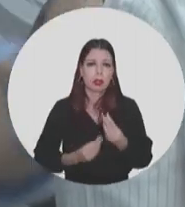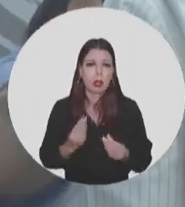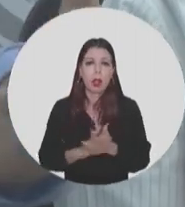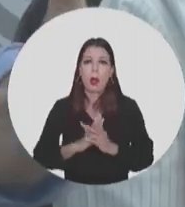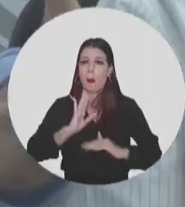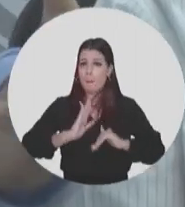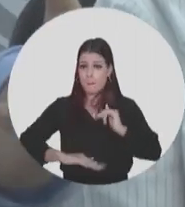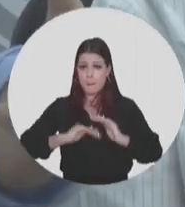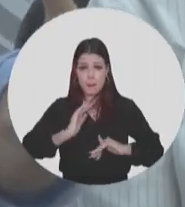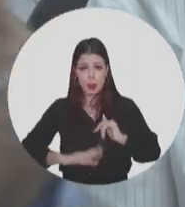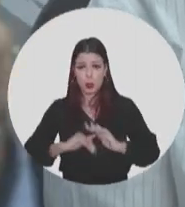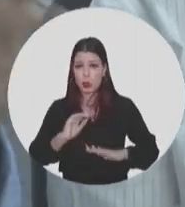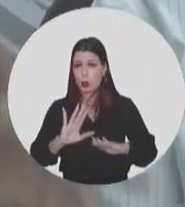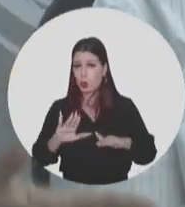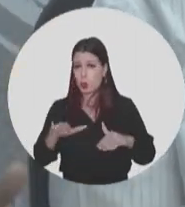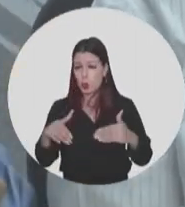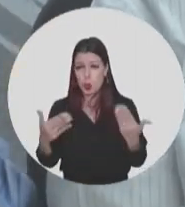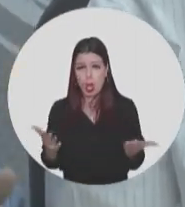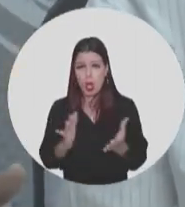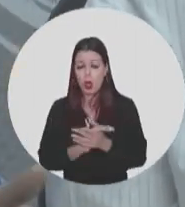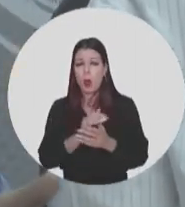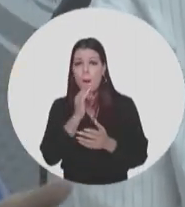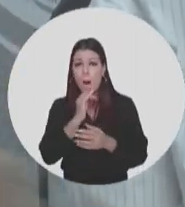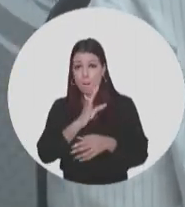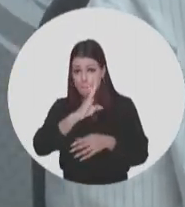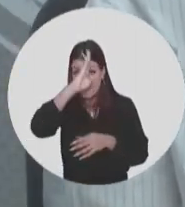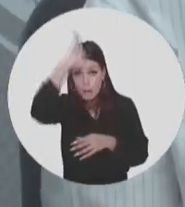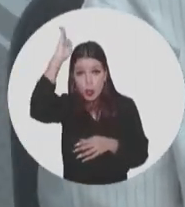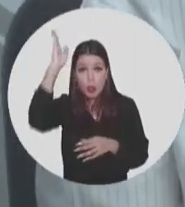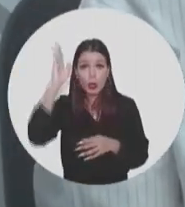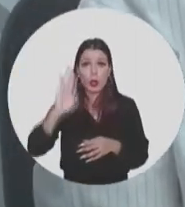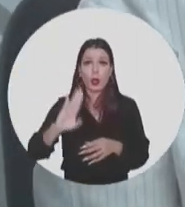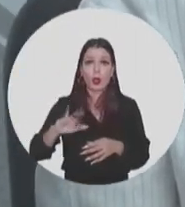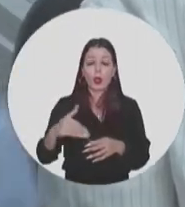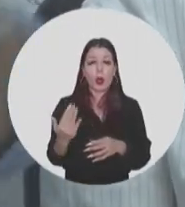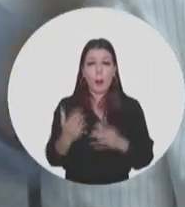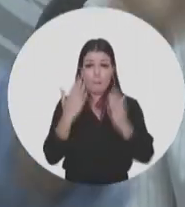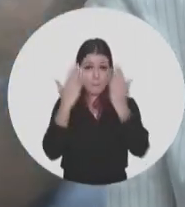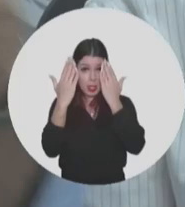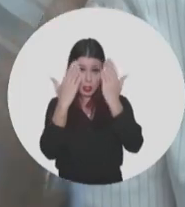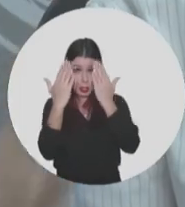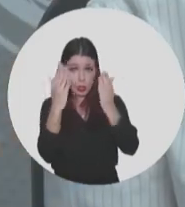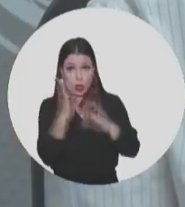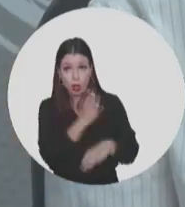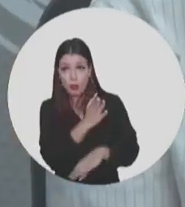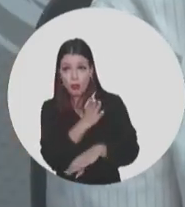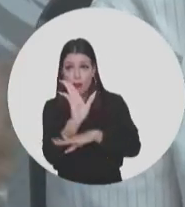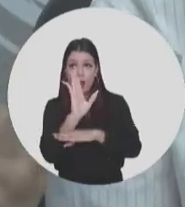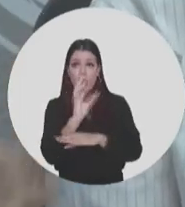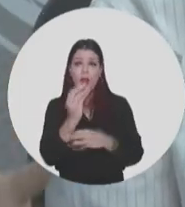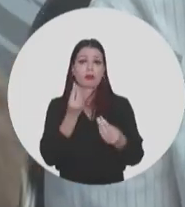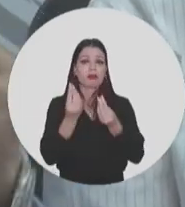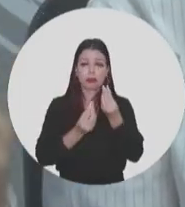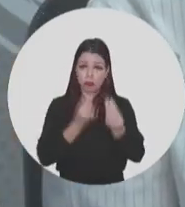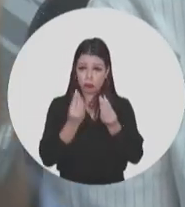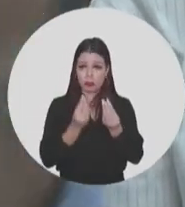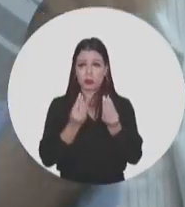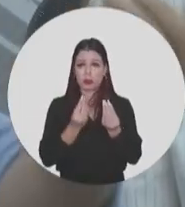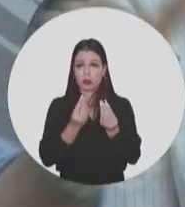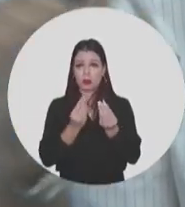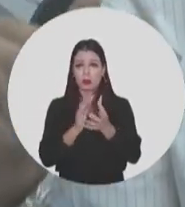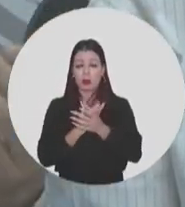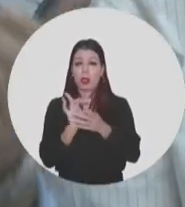Mangese. Ela disse que será feita então uma orientação às escolas e aos diretores sobre esses